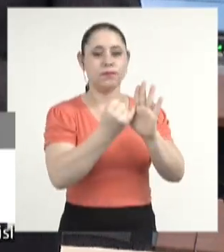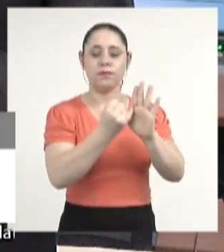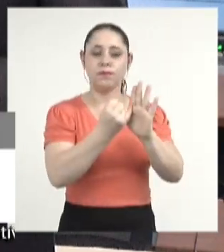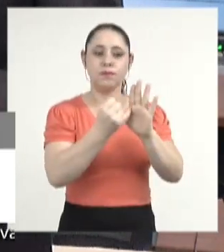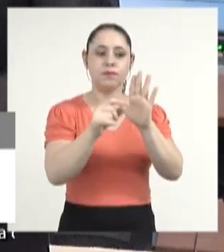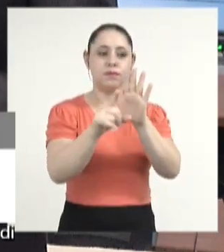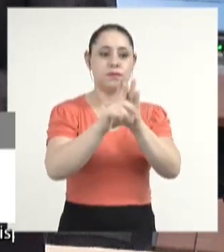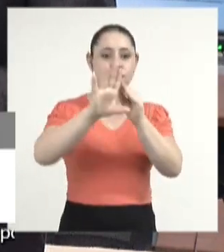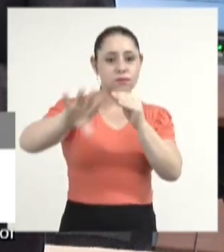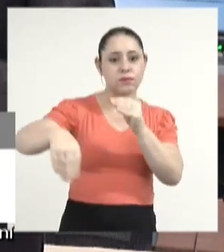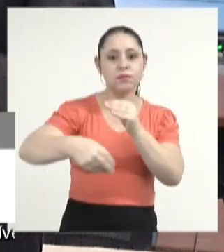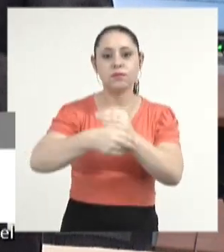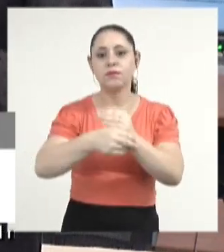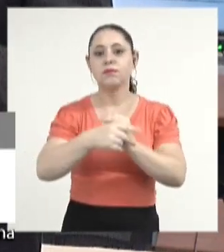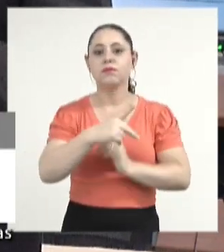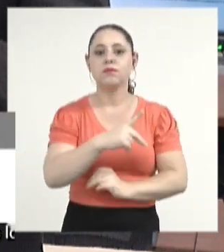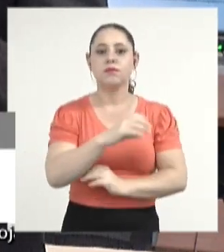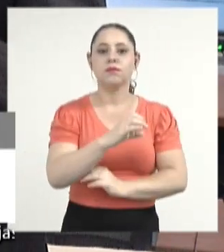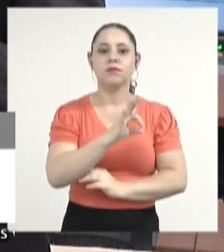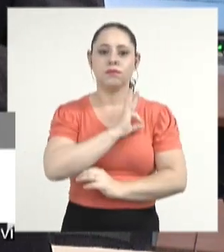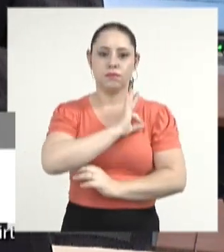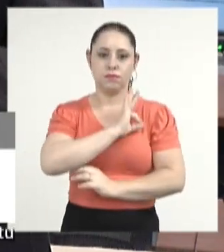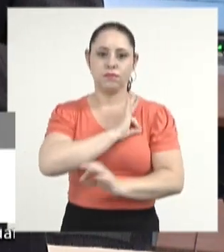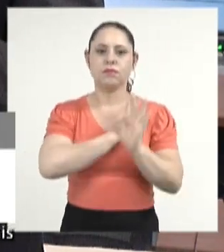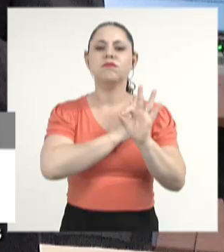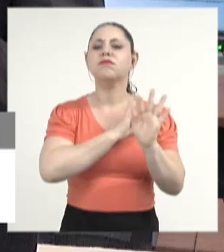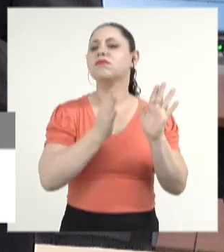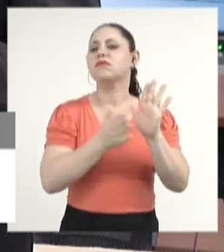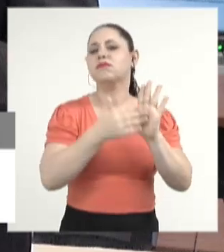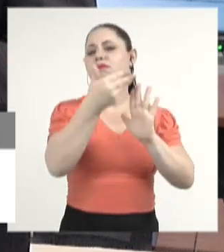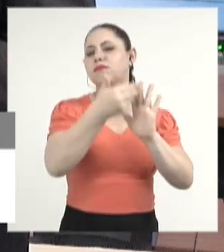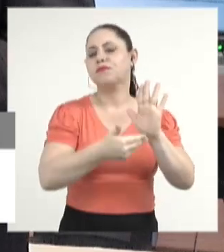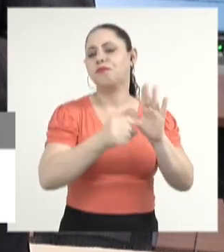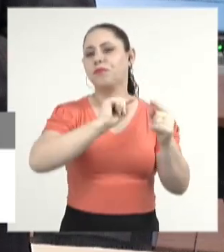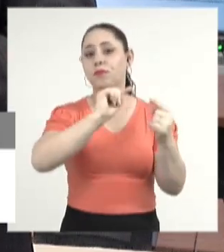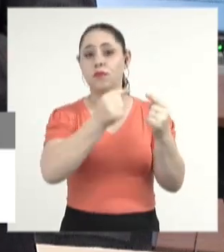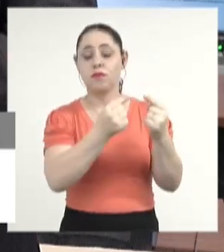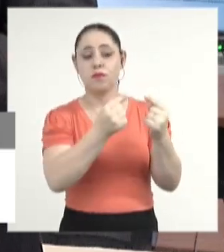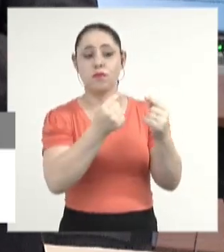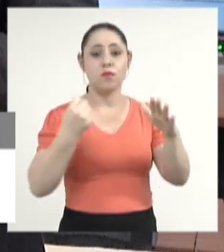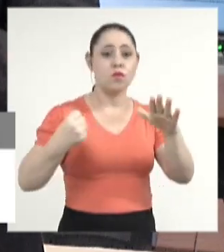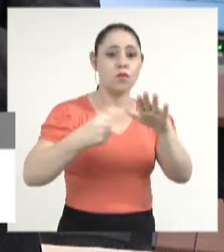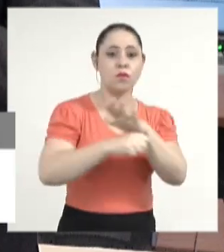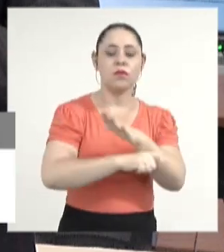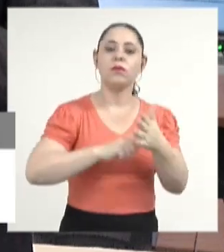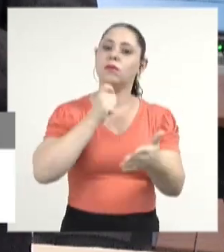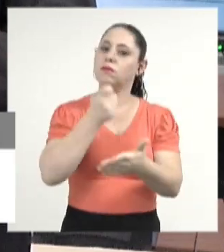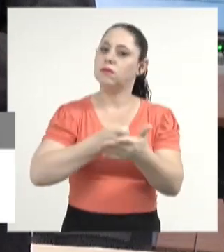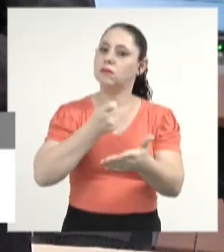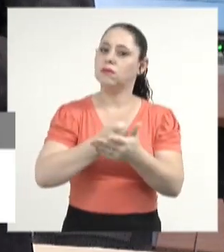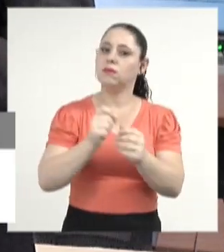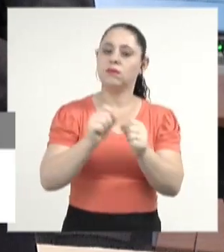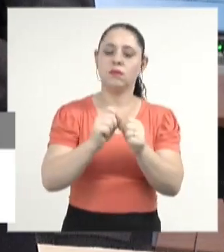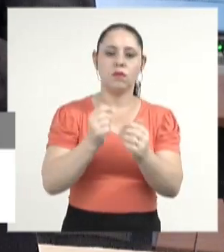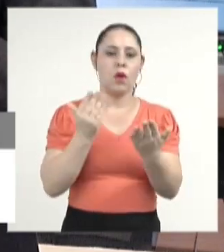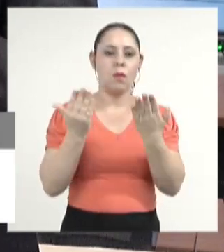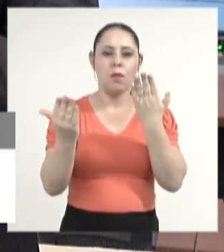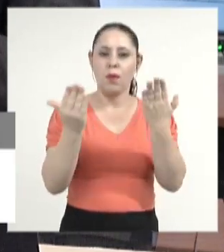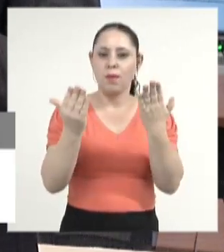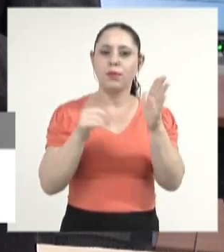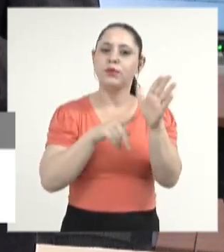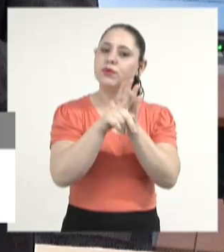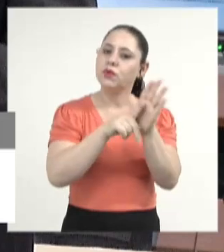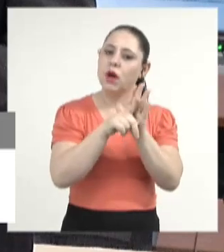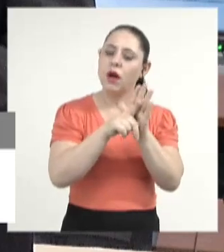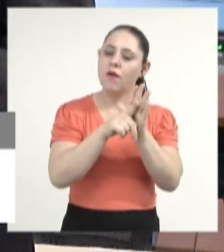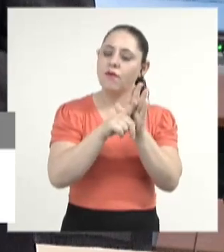complementar referente à Polícia Civil, que ele propõe aí inserir a exigência da realização de exame